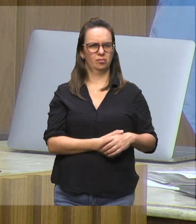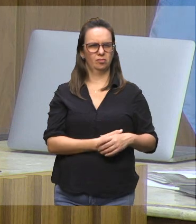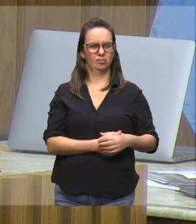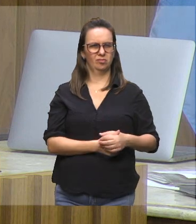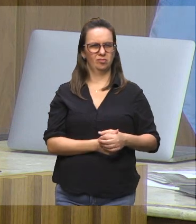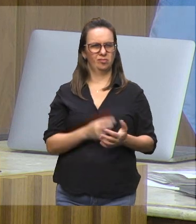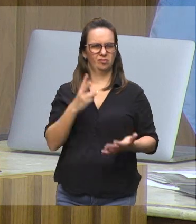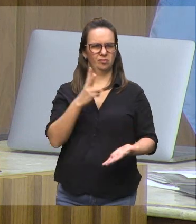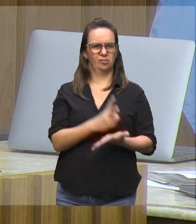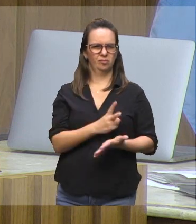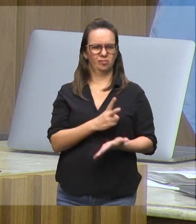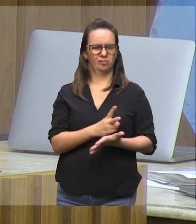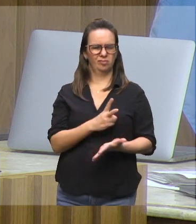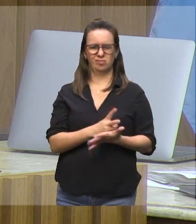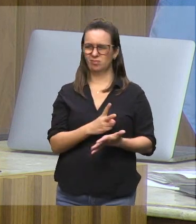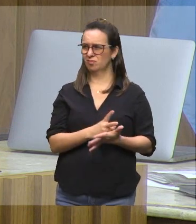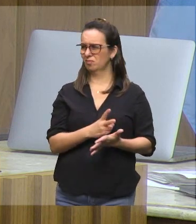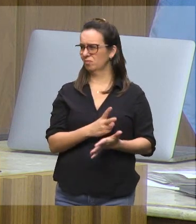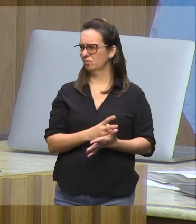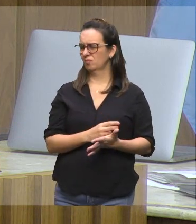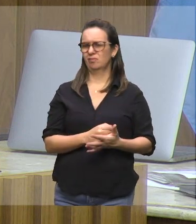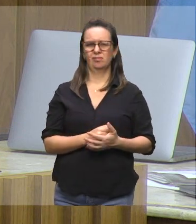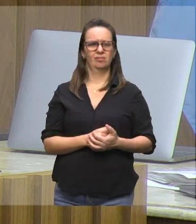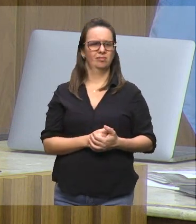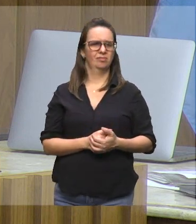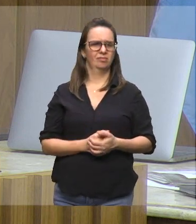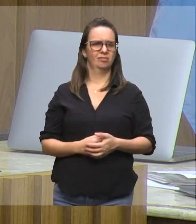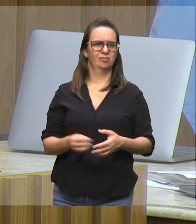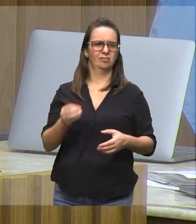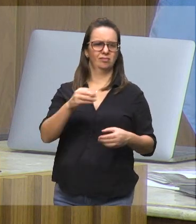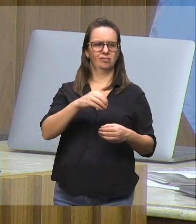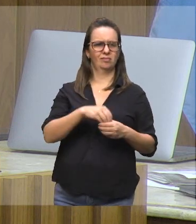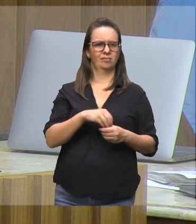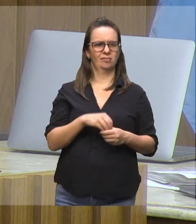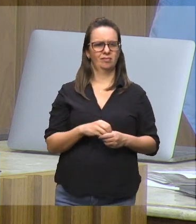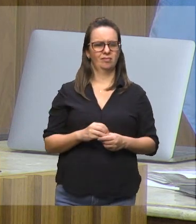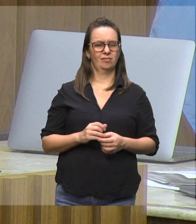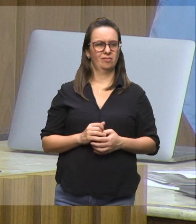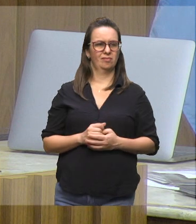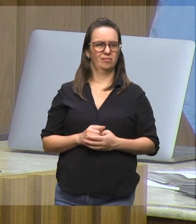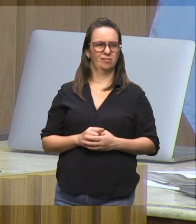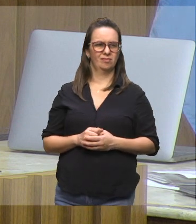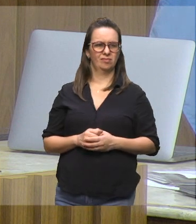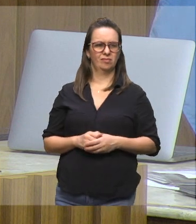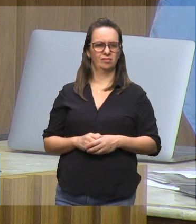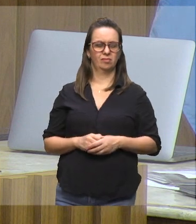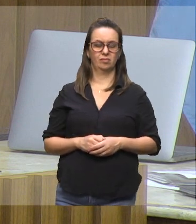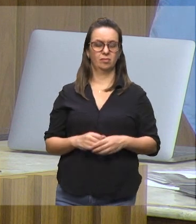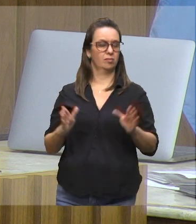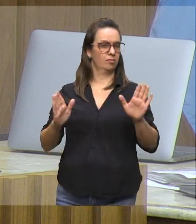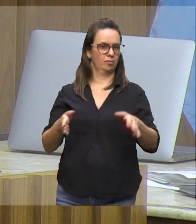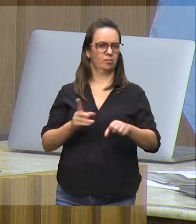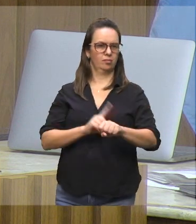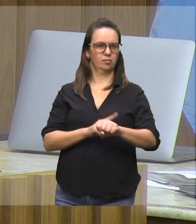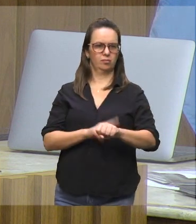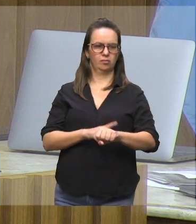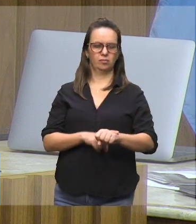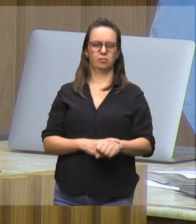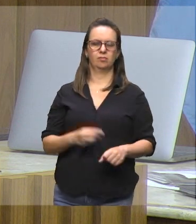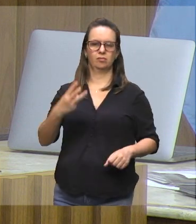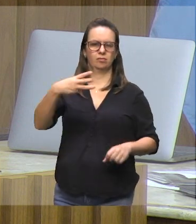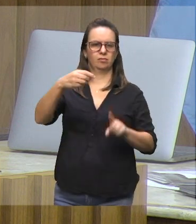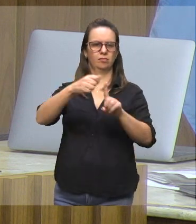embora, né, tem dentro desse período que Vossa Excelência falou, de acho que três meses, mas